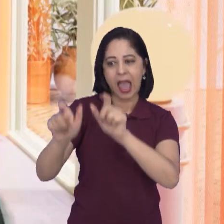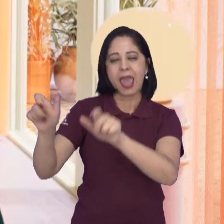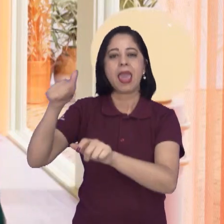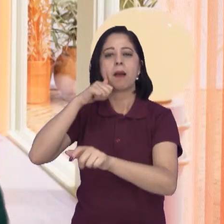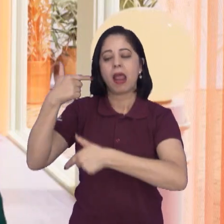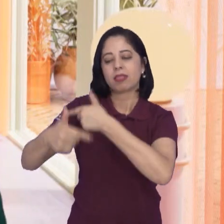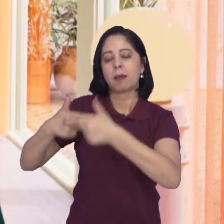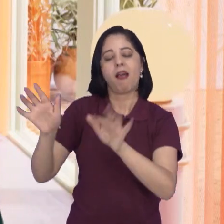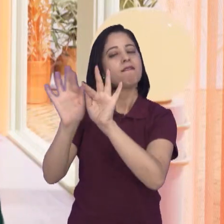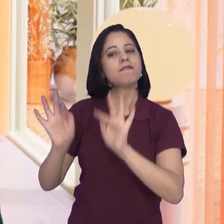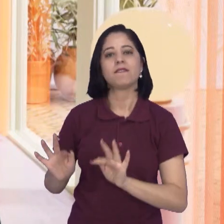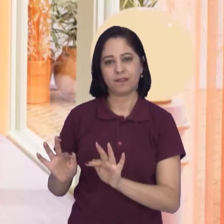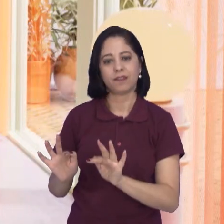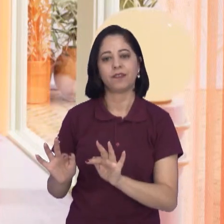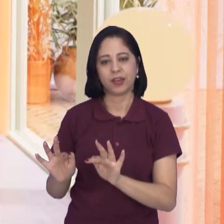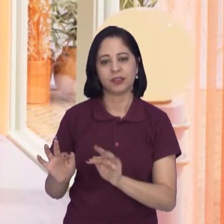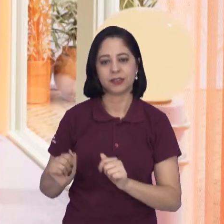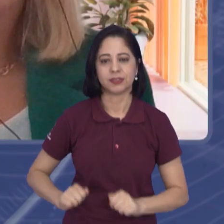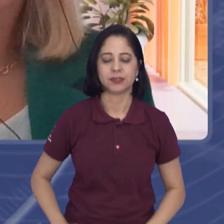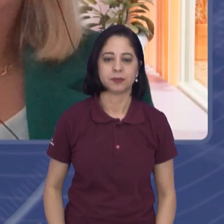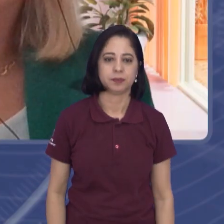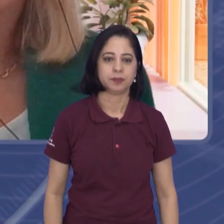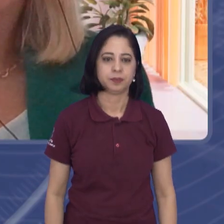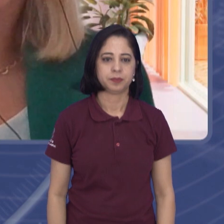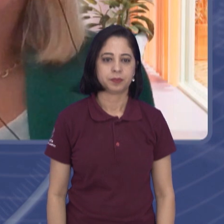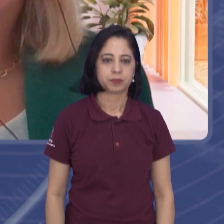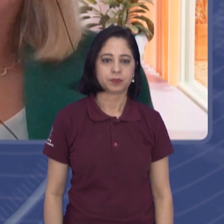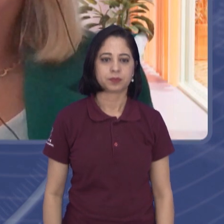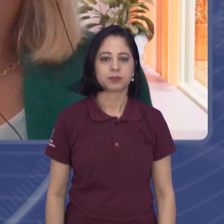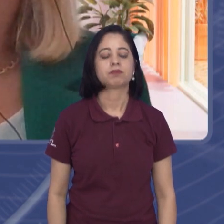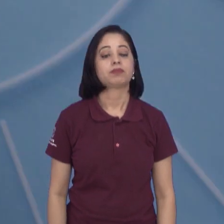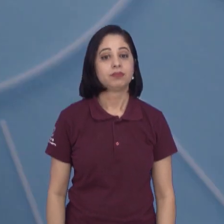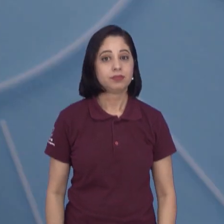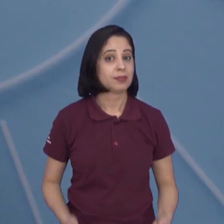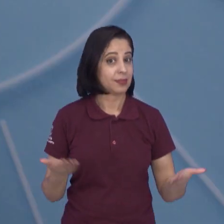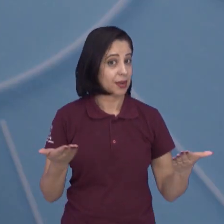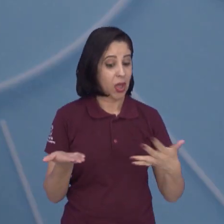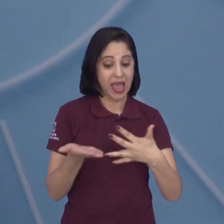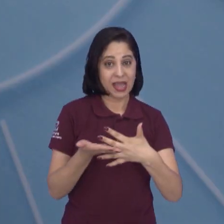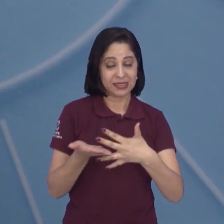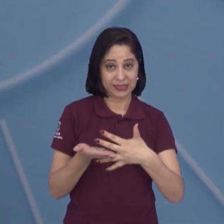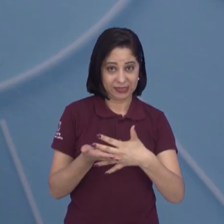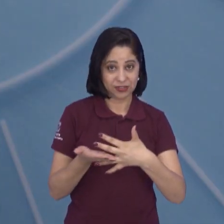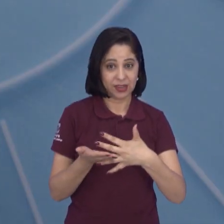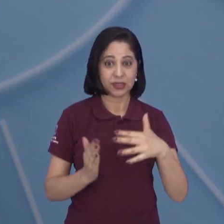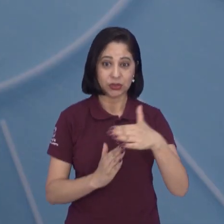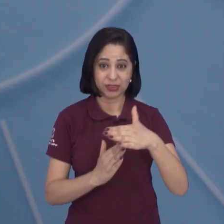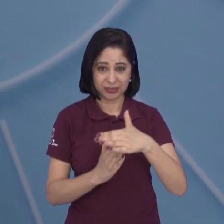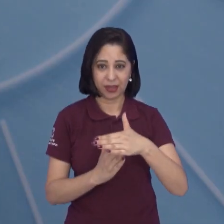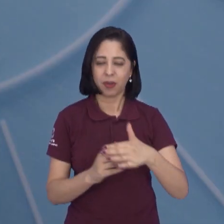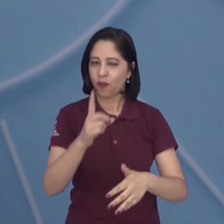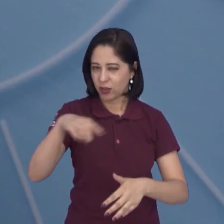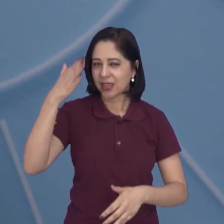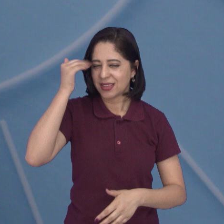produtividade e motivação, principalmente para as mulheres. Certo, Adriana. Bom, a gente vai para o nosso primeiro break de hoje, mas vocês já